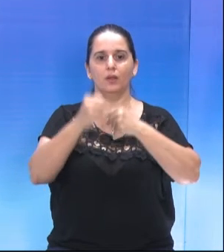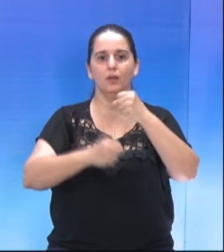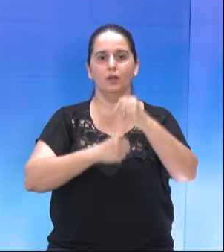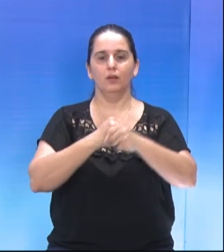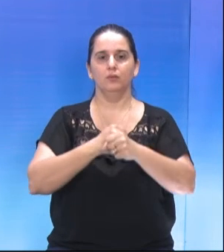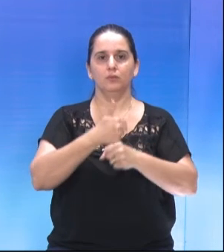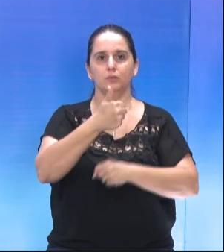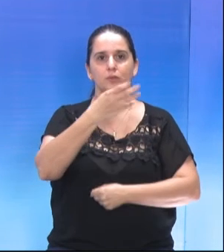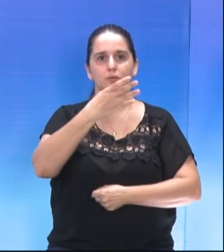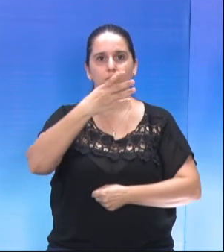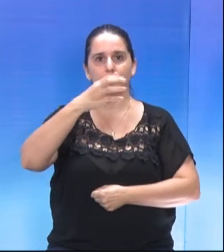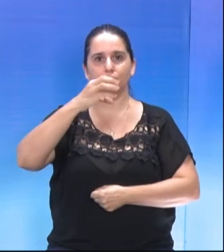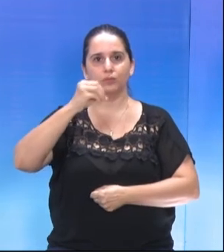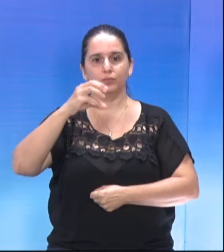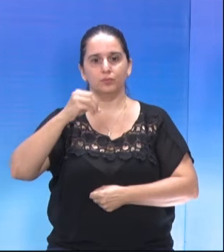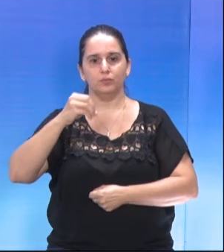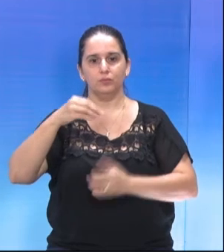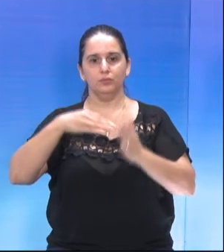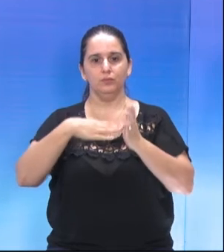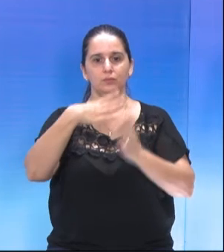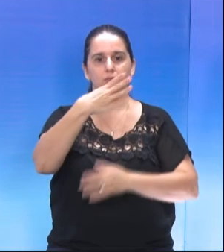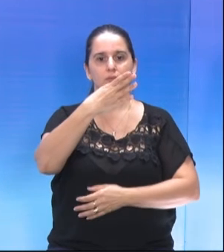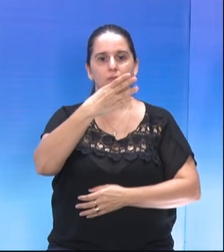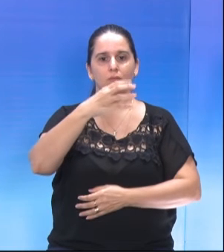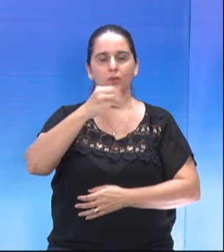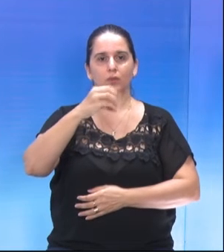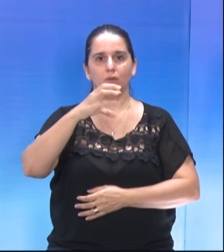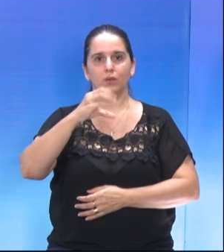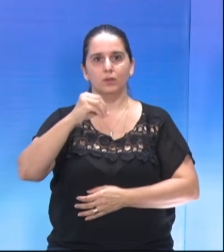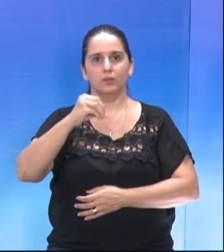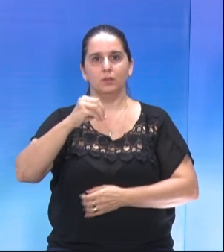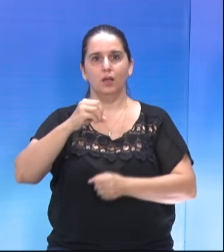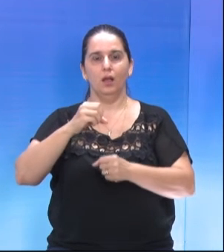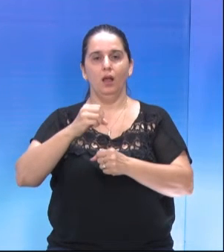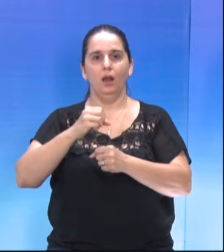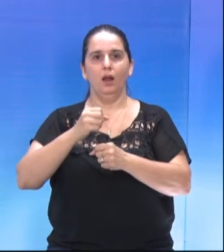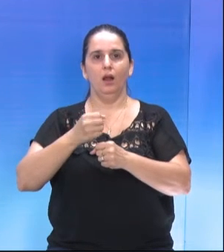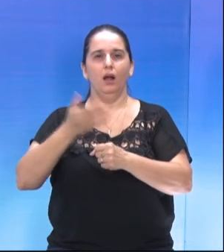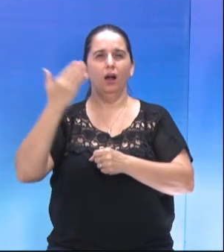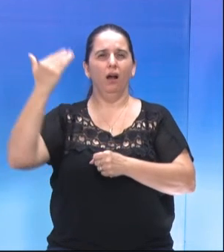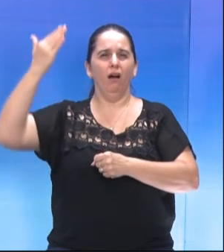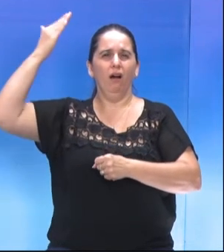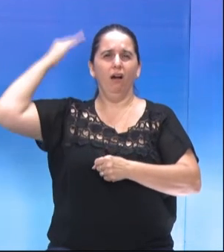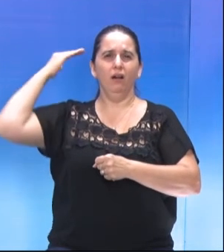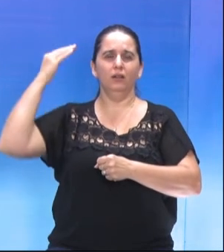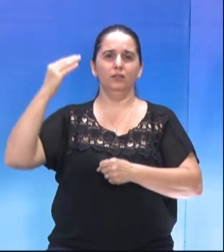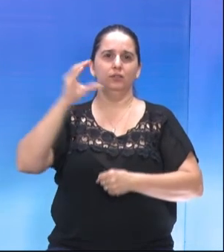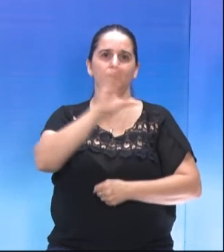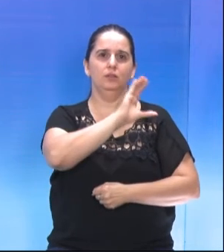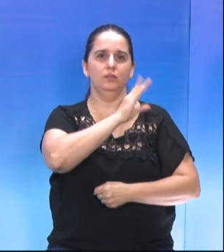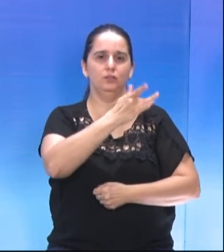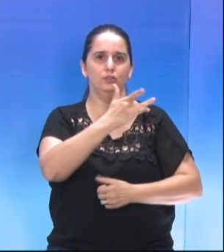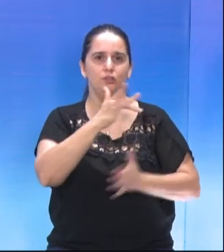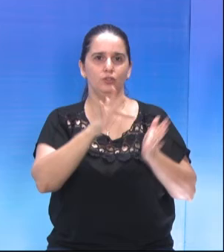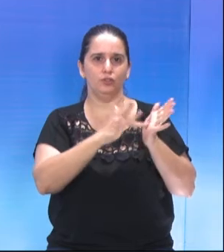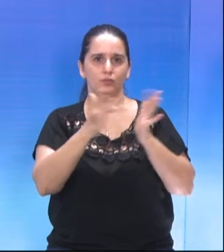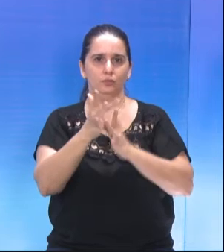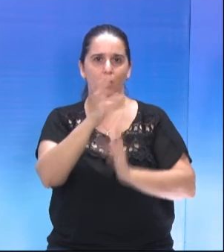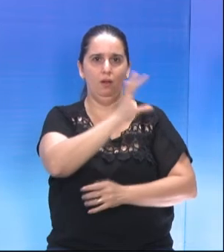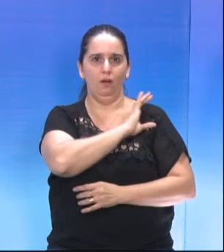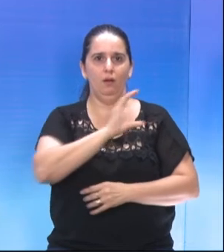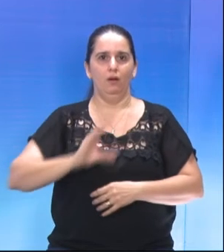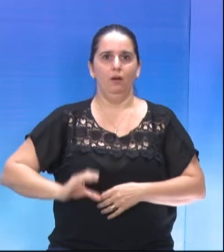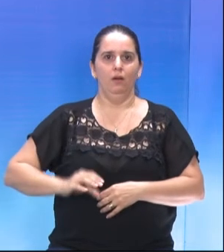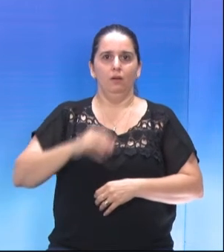de 1400 a 400 a.C., é uma obra que faz parte da arte indígena do